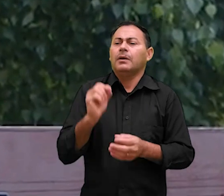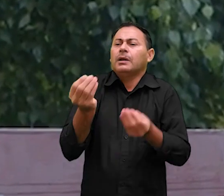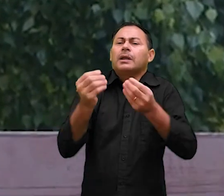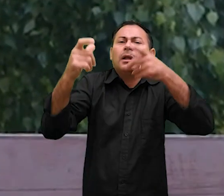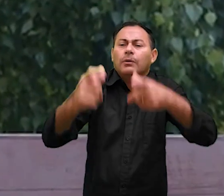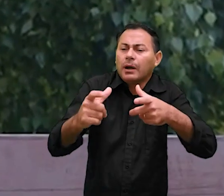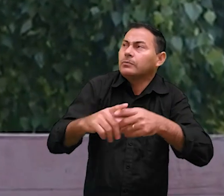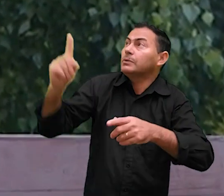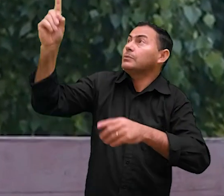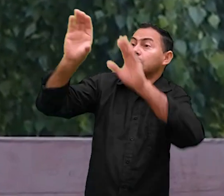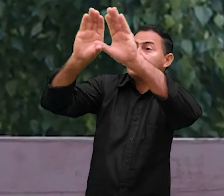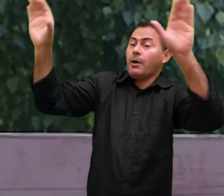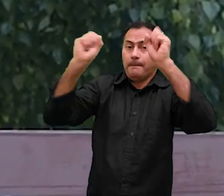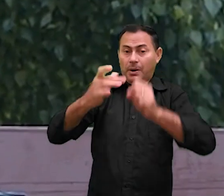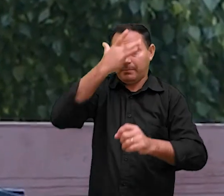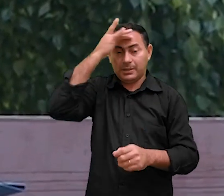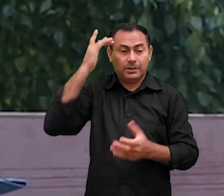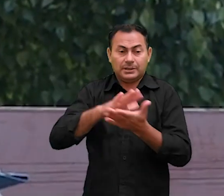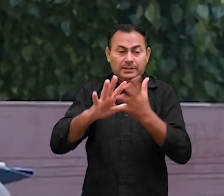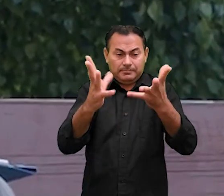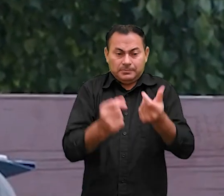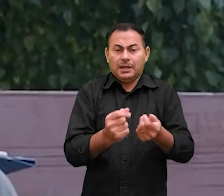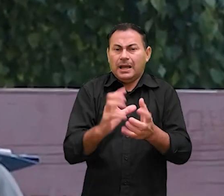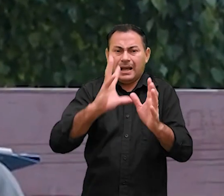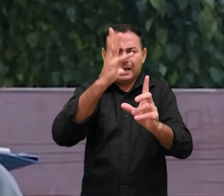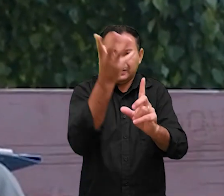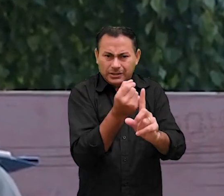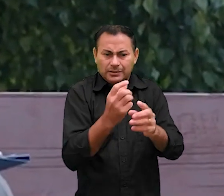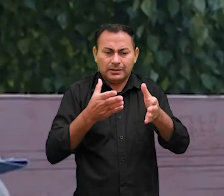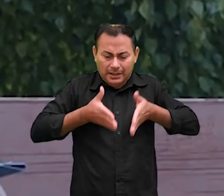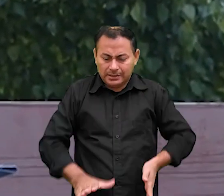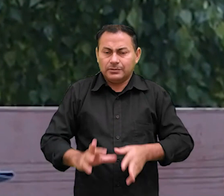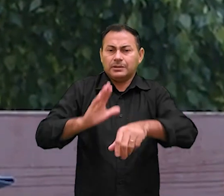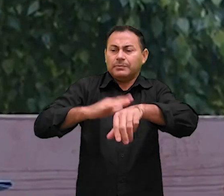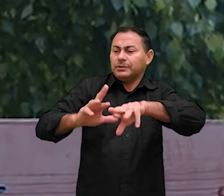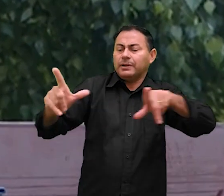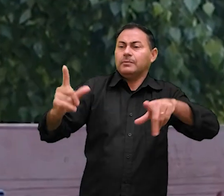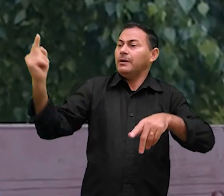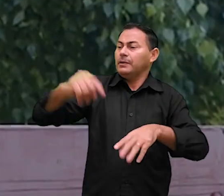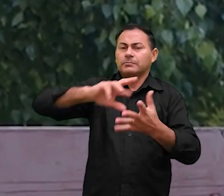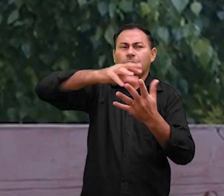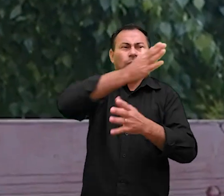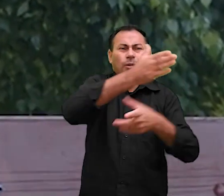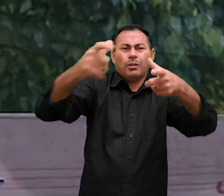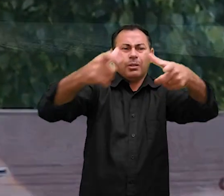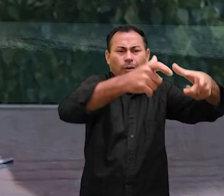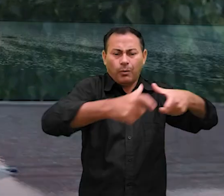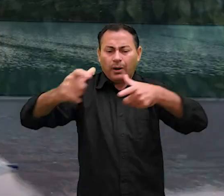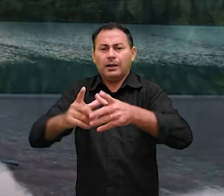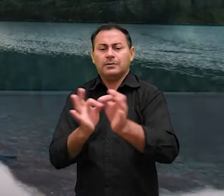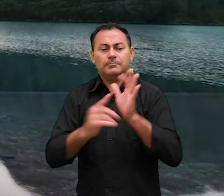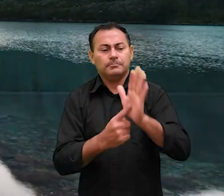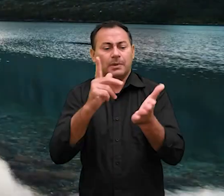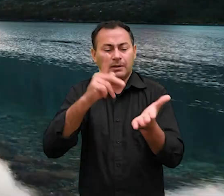de que lugar, senão do céu, poderiam homens sem habilidades artísticas nascidos em épocas diferentes, vindos de vários lugares, tecer